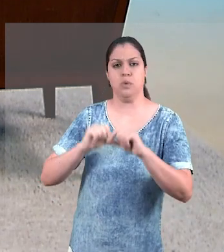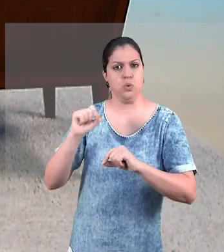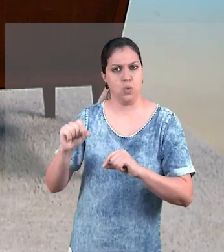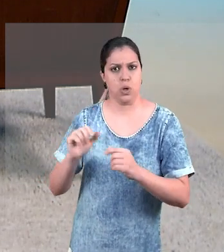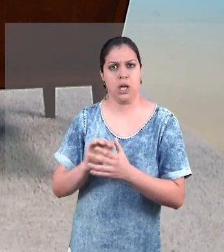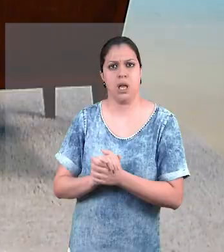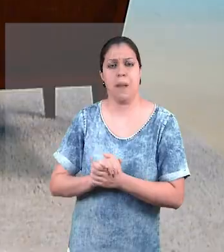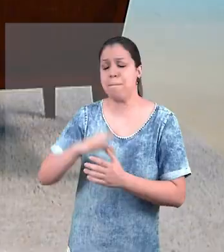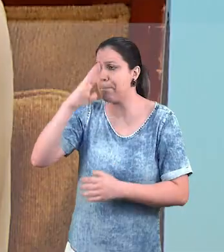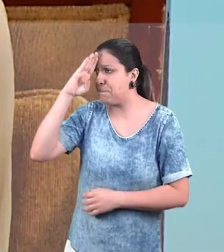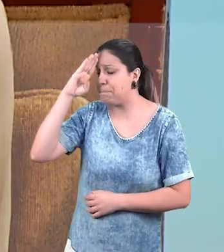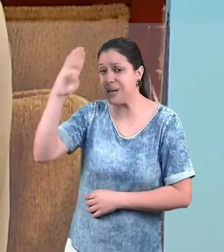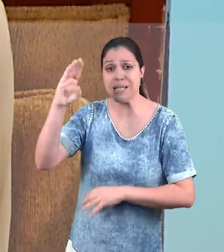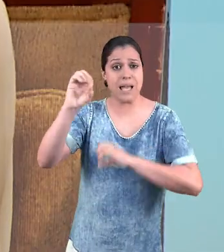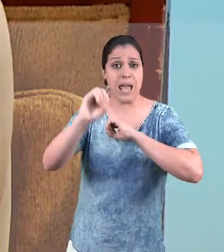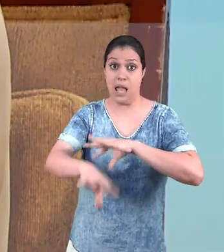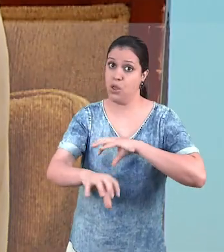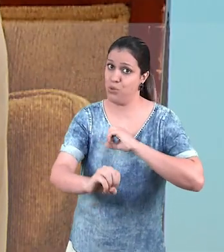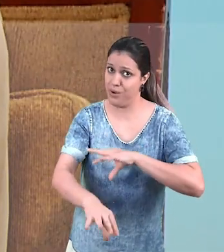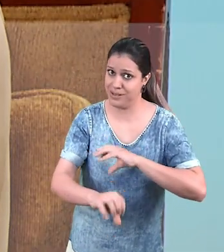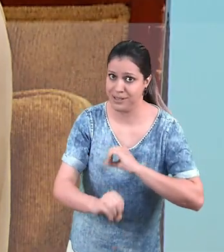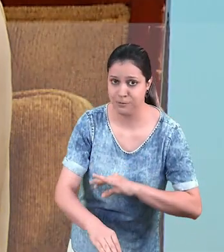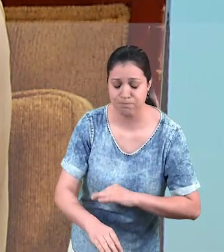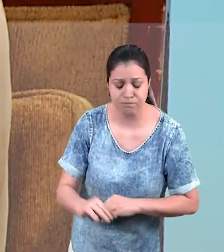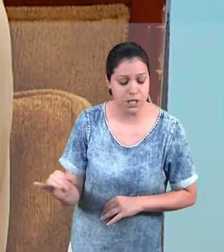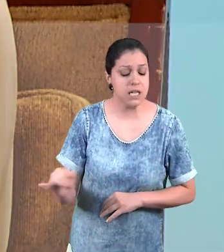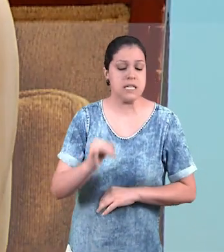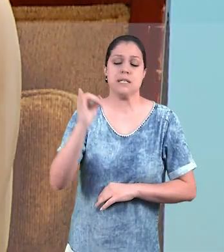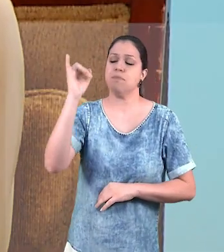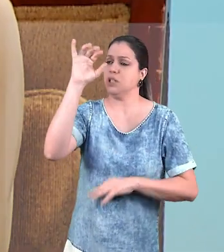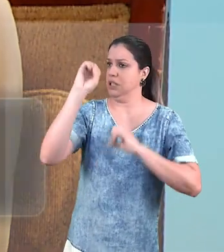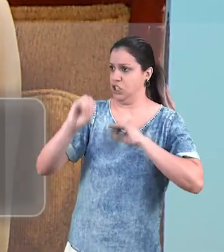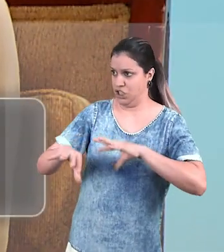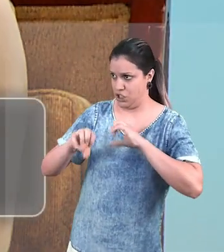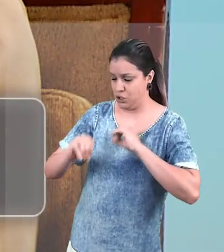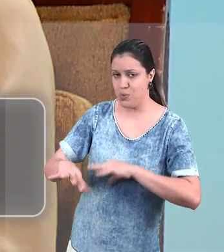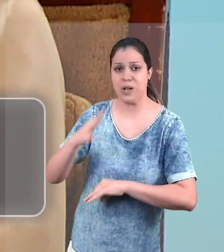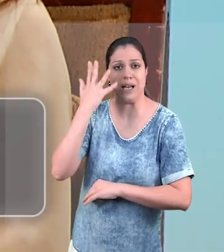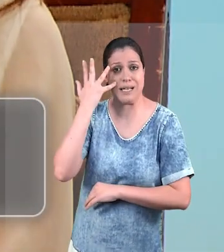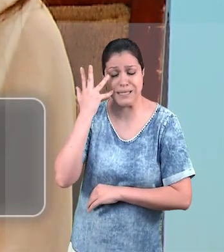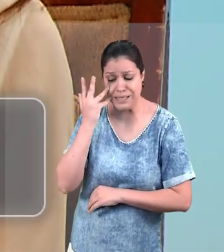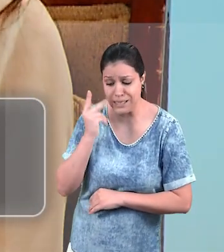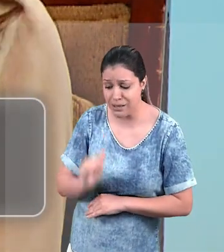fazer principalmente na questão da educação. Na educação, nas